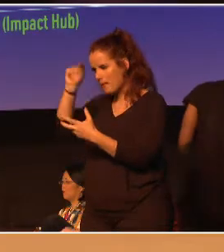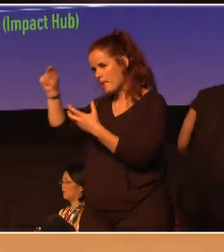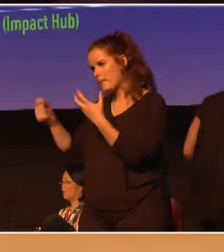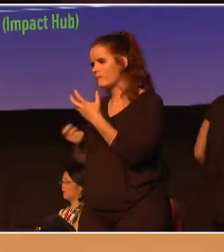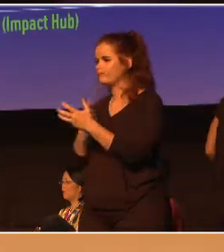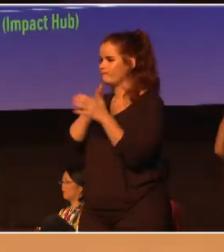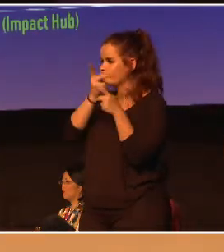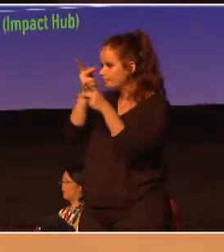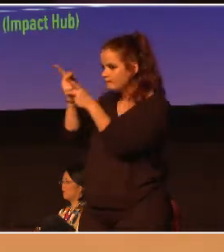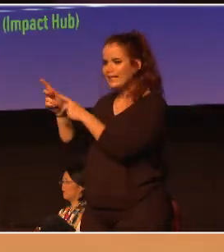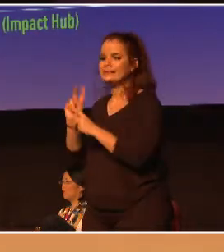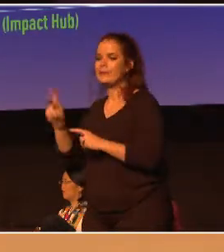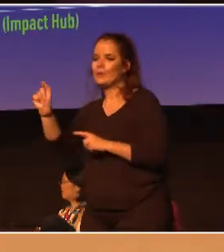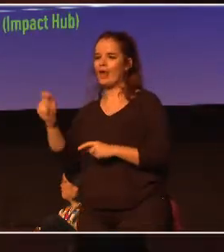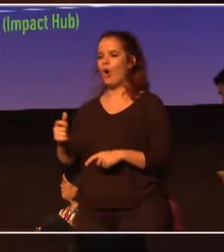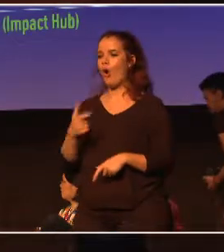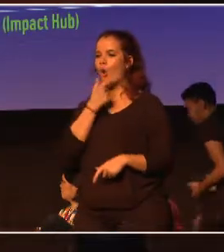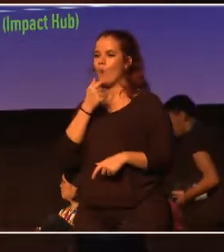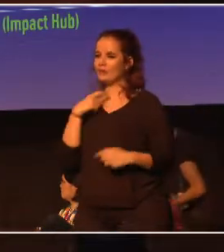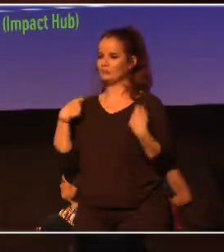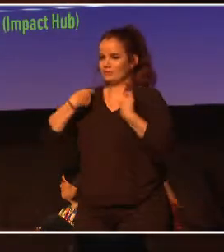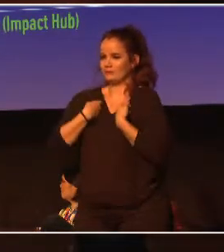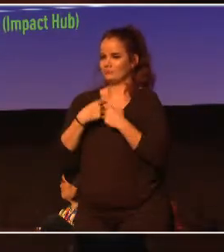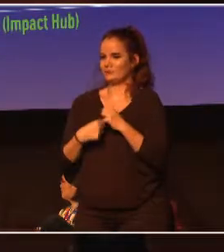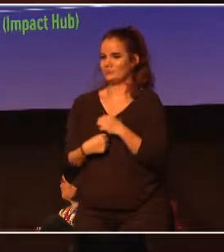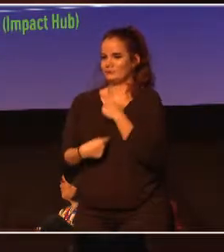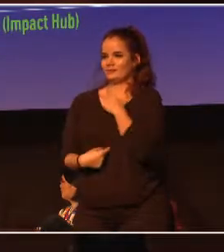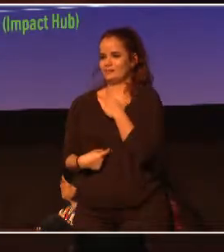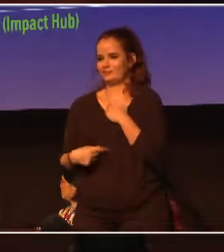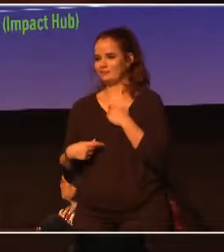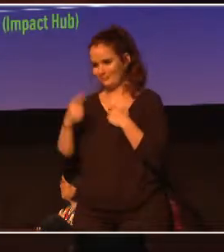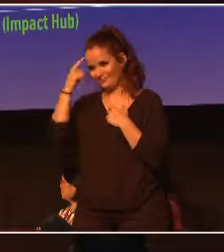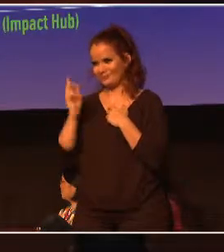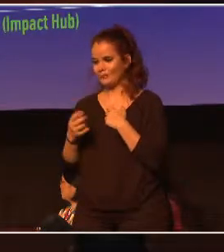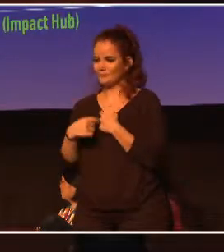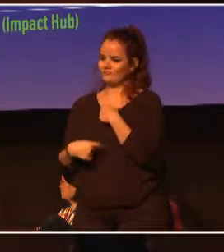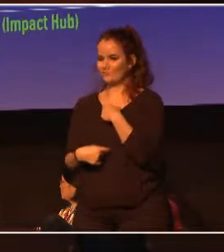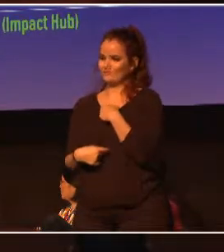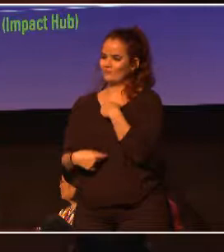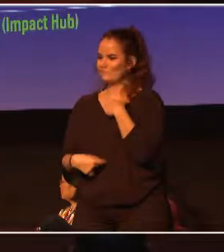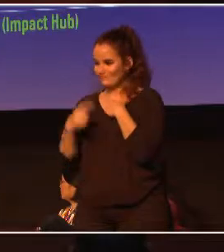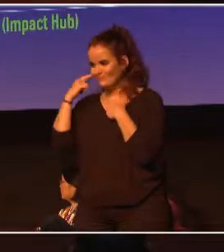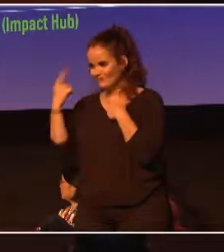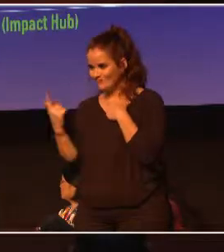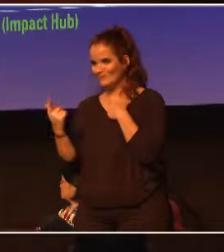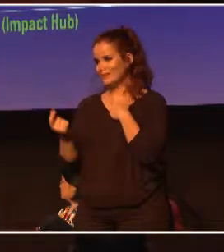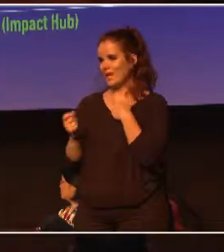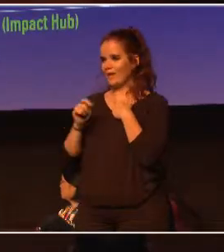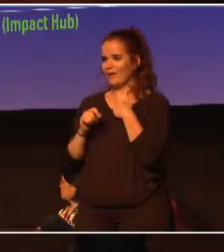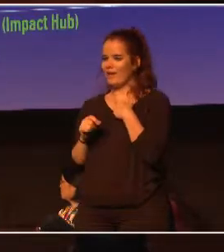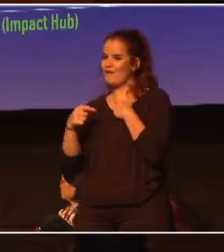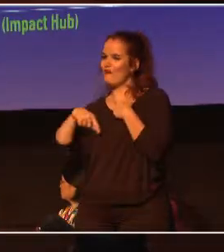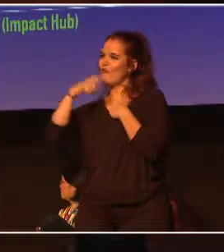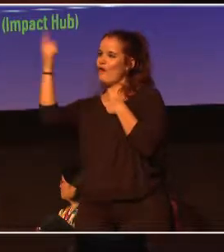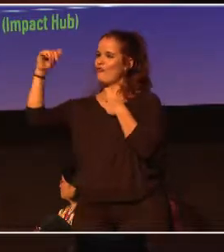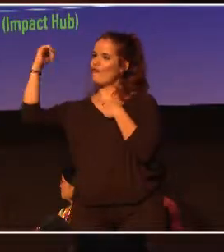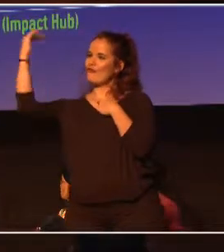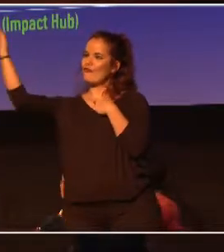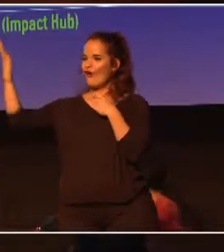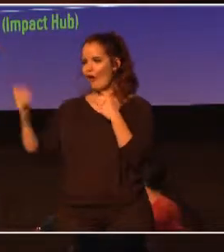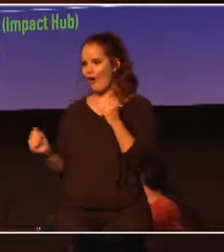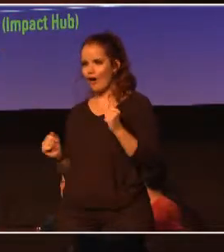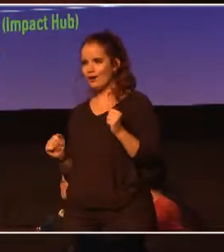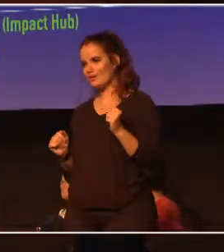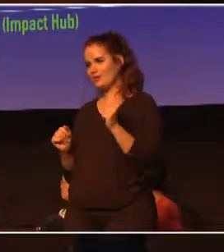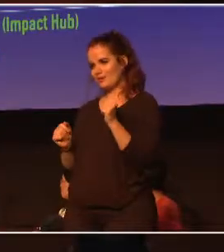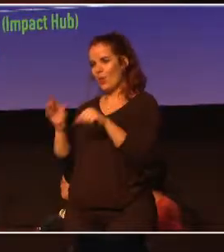Dos homens engravatados, de camisa azul clara, que fizeram MBA no exterior, que foram da ISEC, até fui